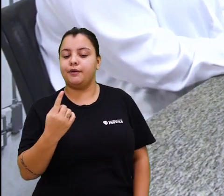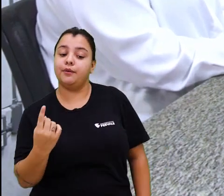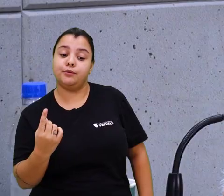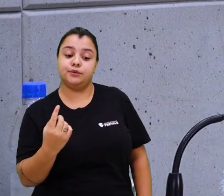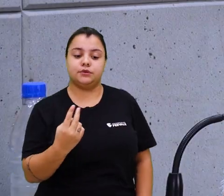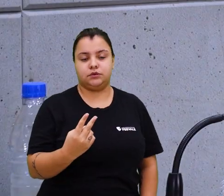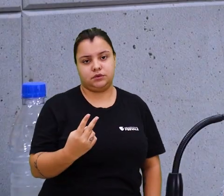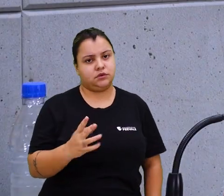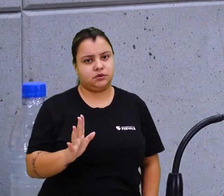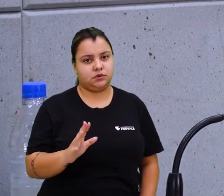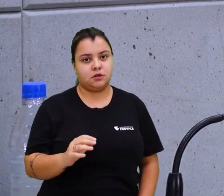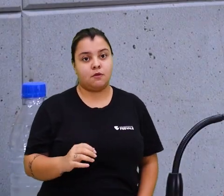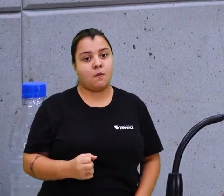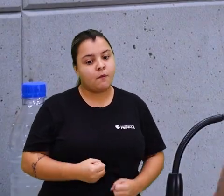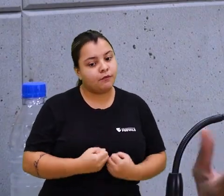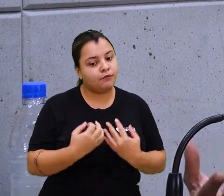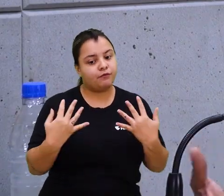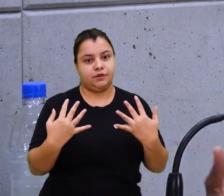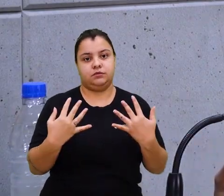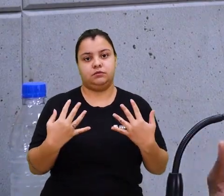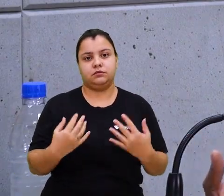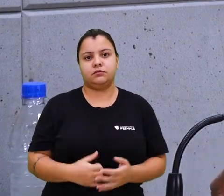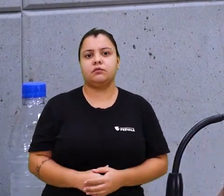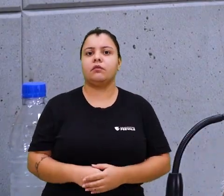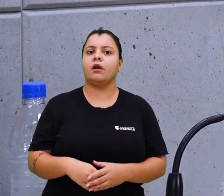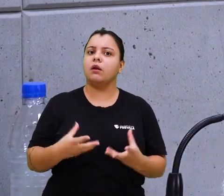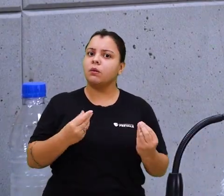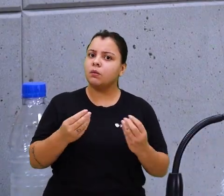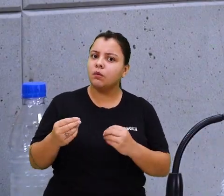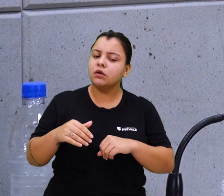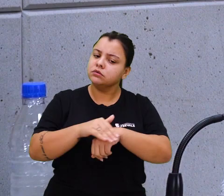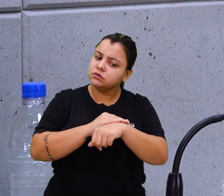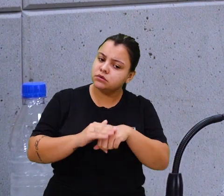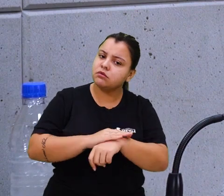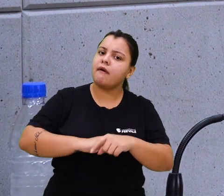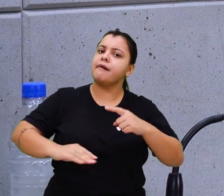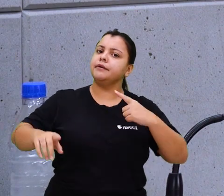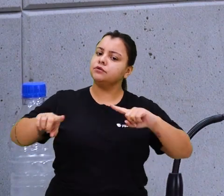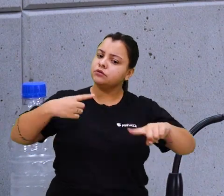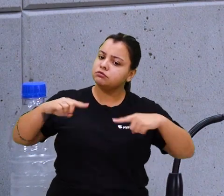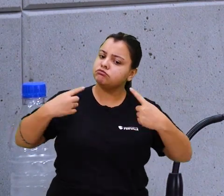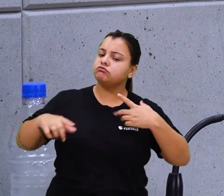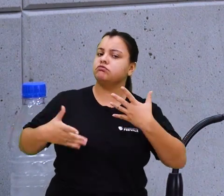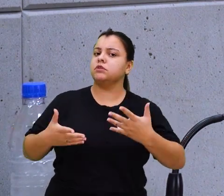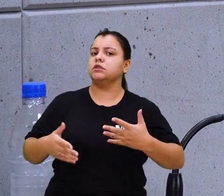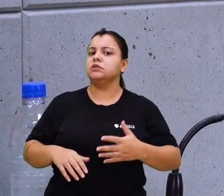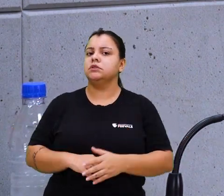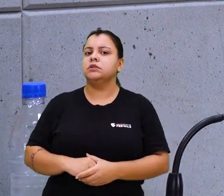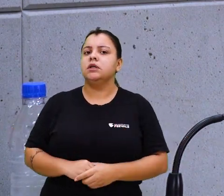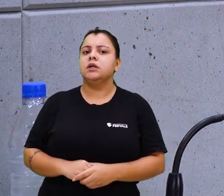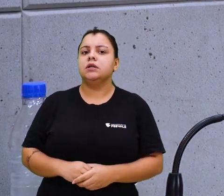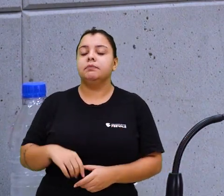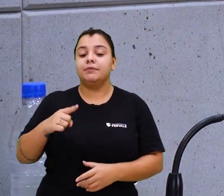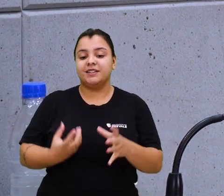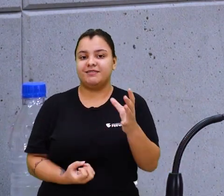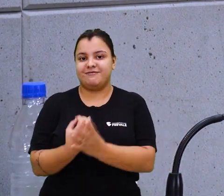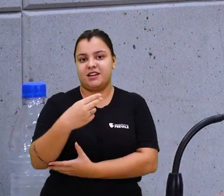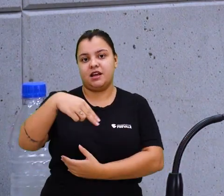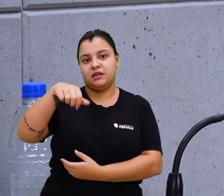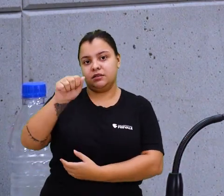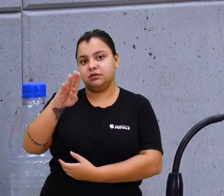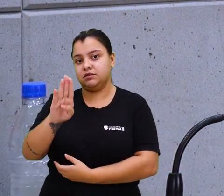né e assim Foi várias reuniões com a Reitoria uma disputa bem grande pra gente conseguir esse neab uhum e